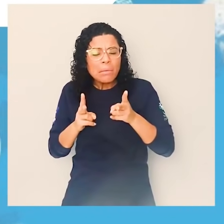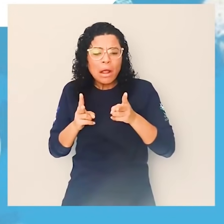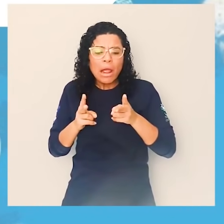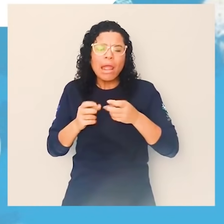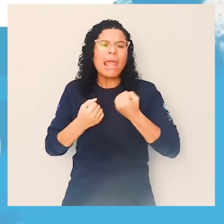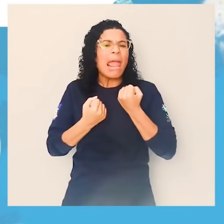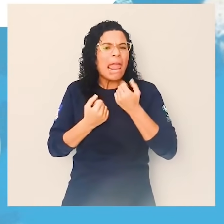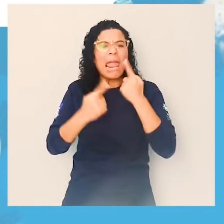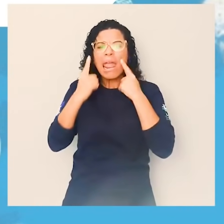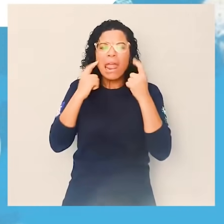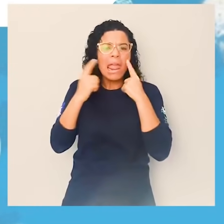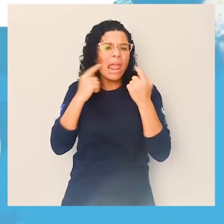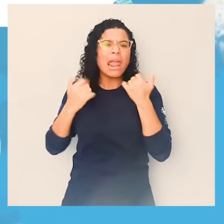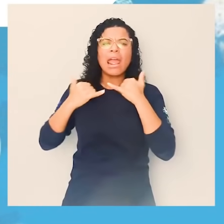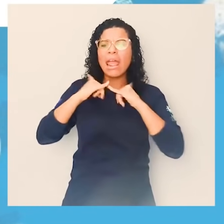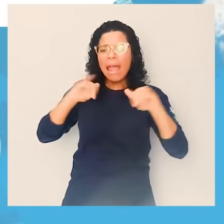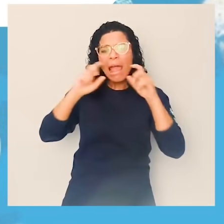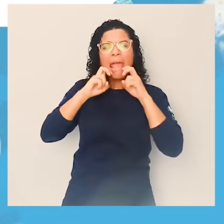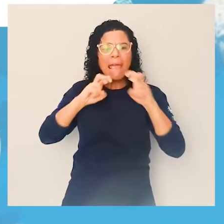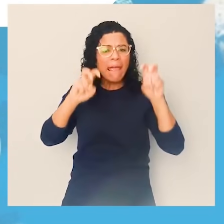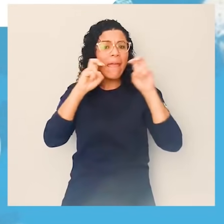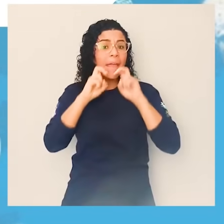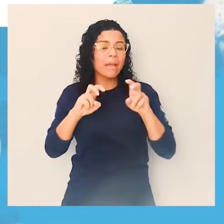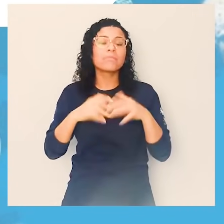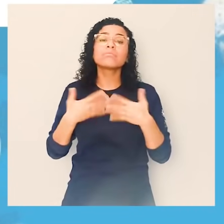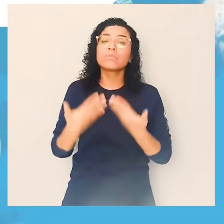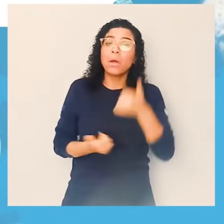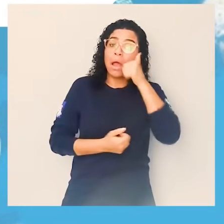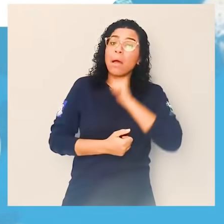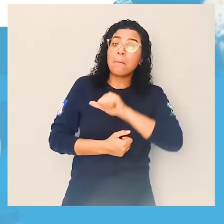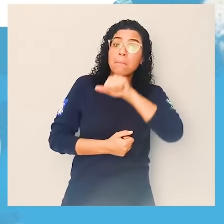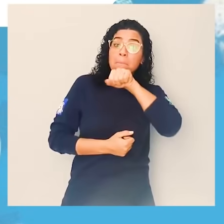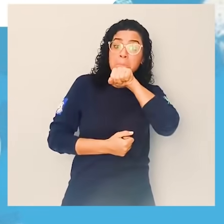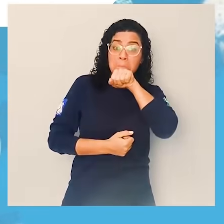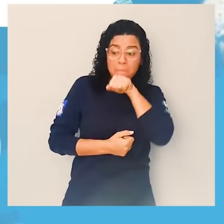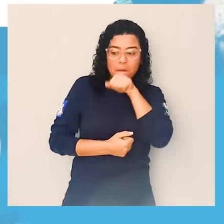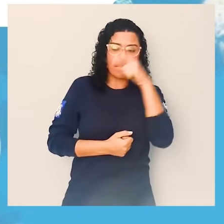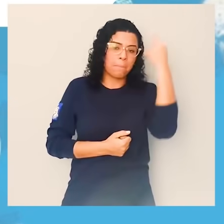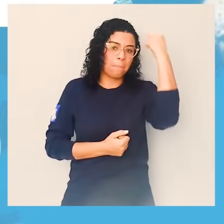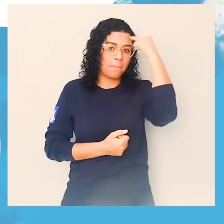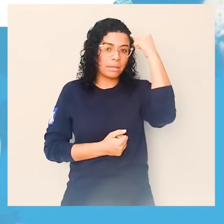roxinhos. Esperneiam em tudo. Então, as